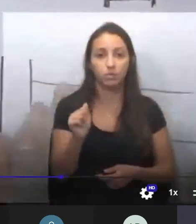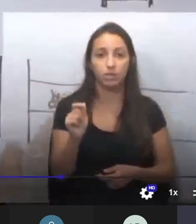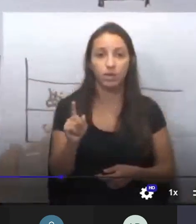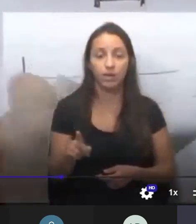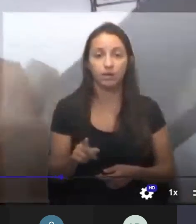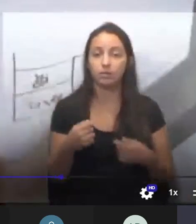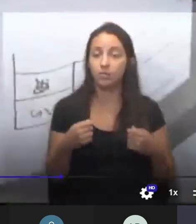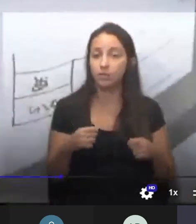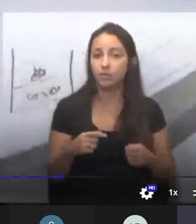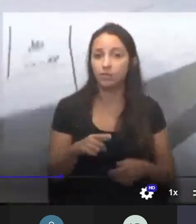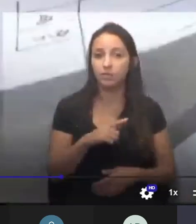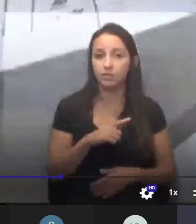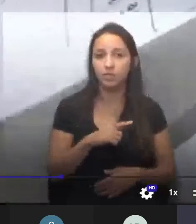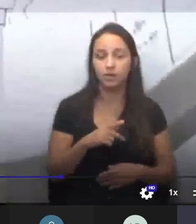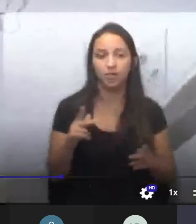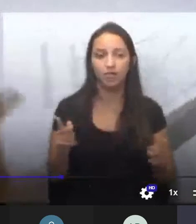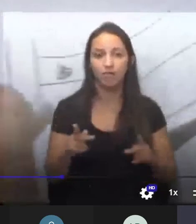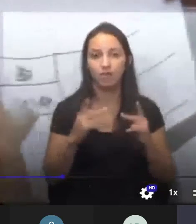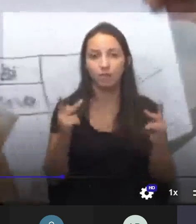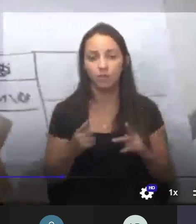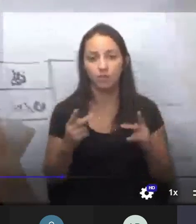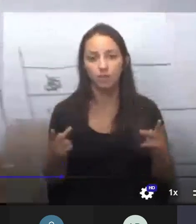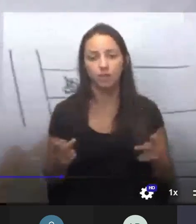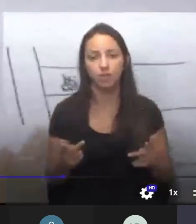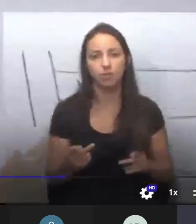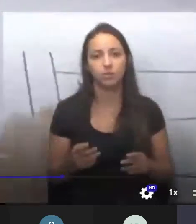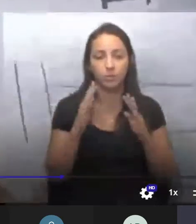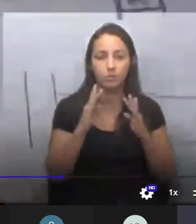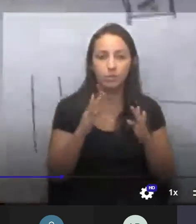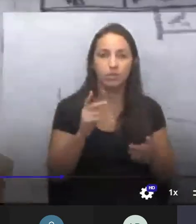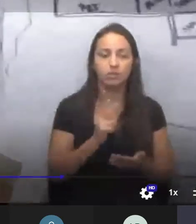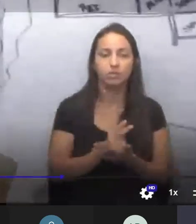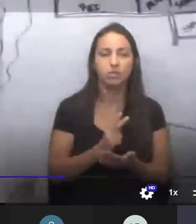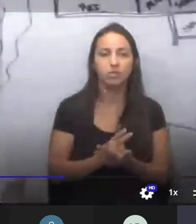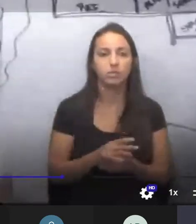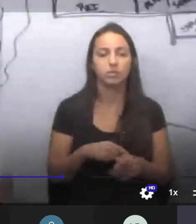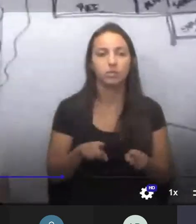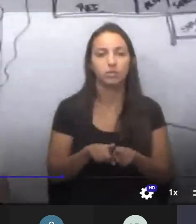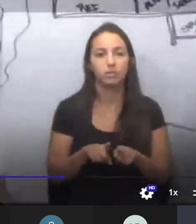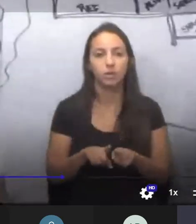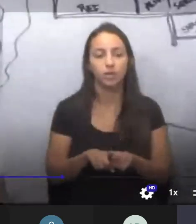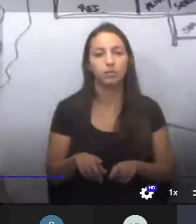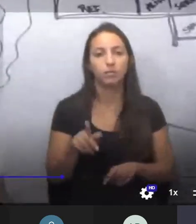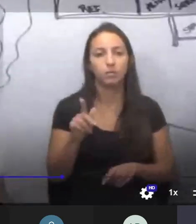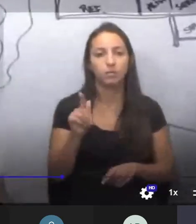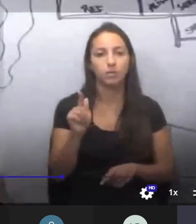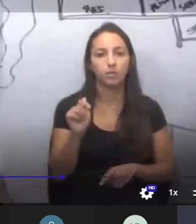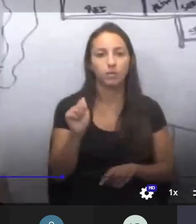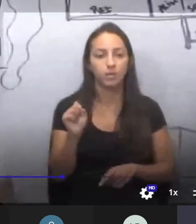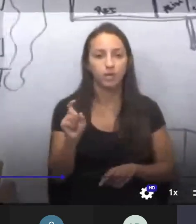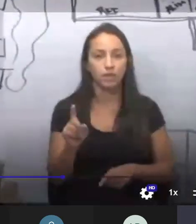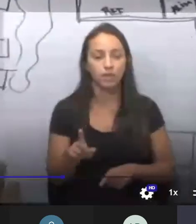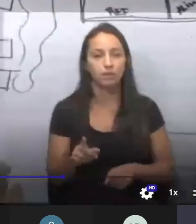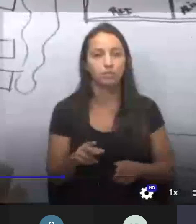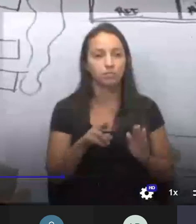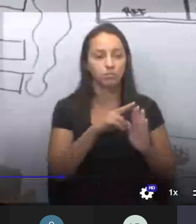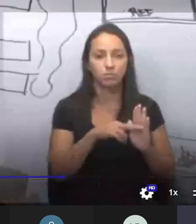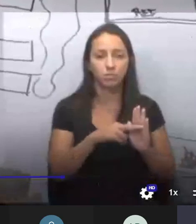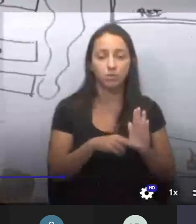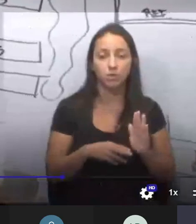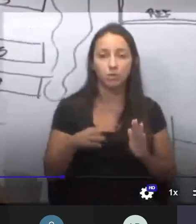você precisa ter a ventilação. Observe sempre para o gás as legislações, as normas